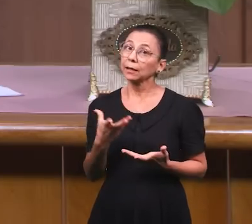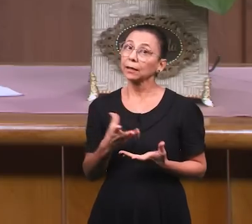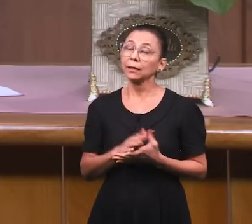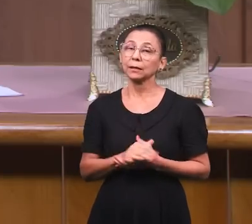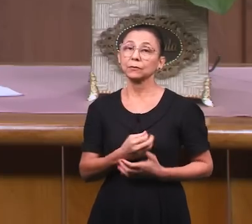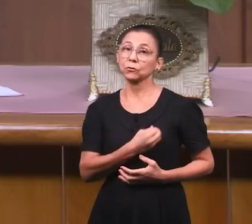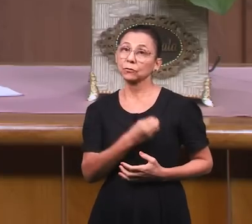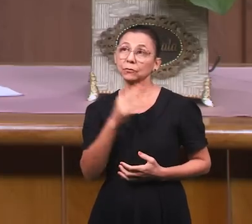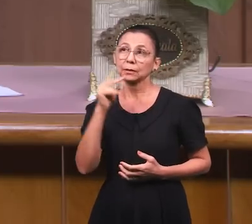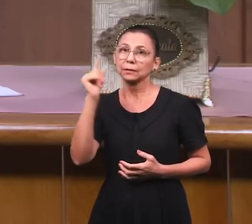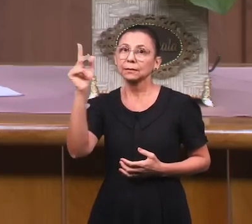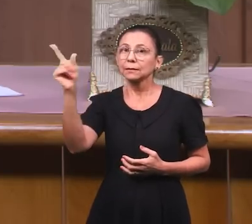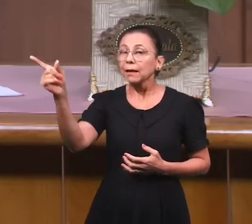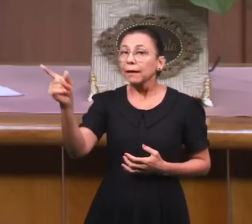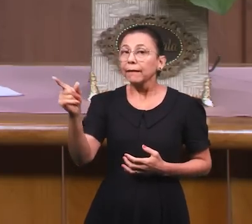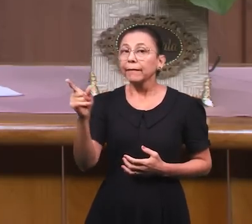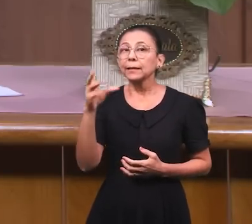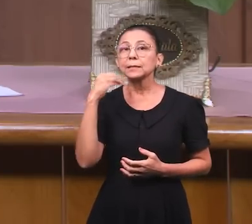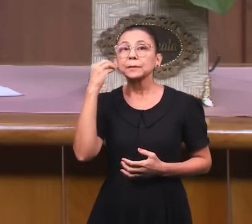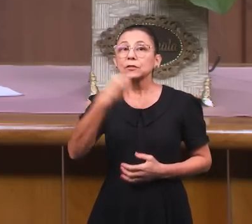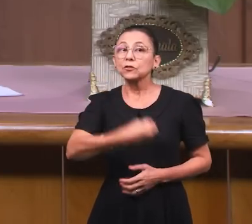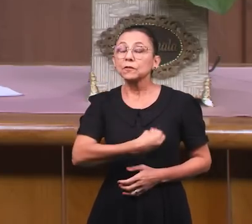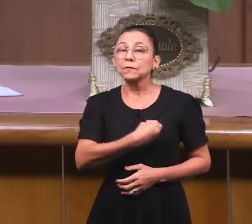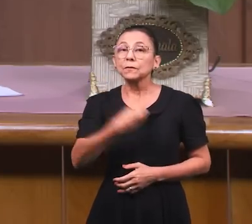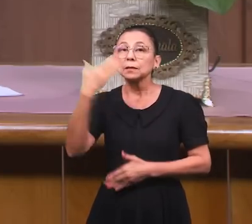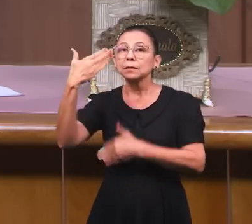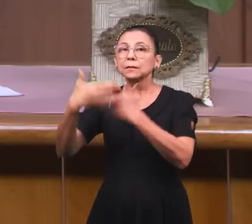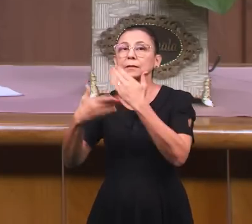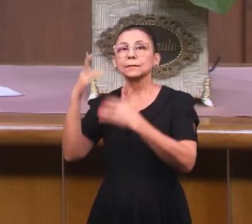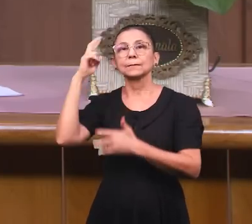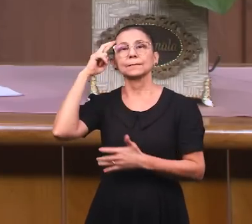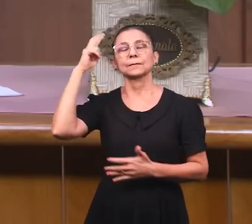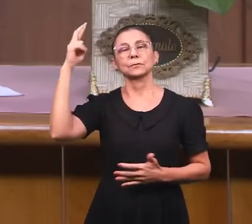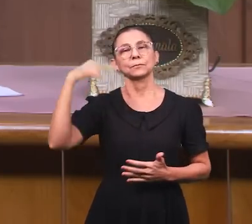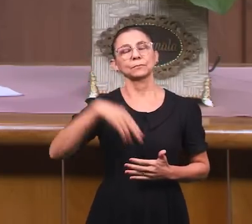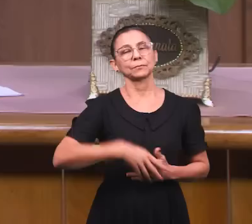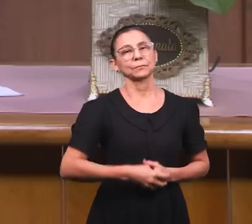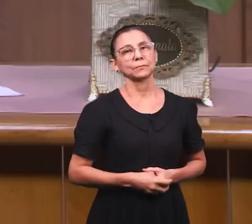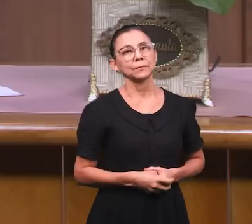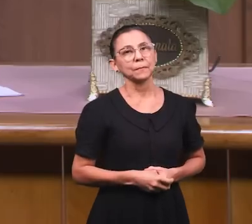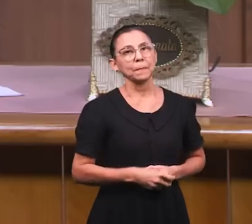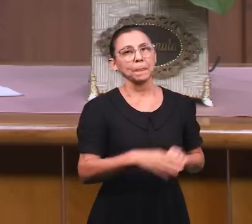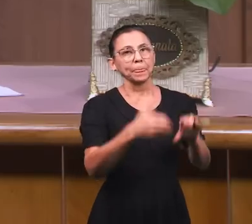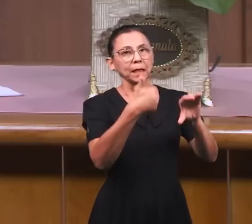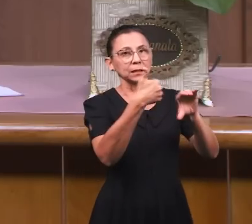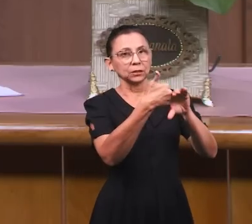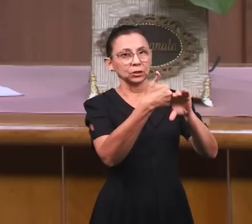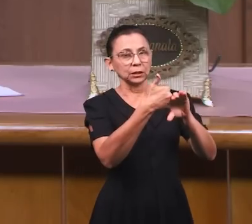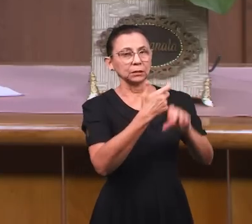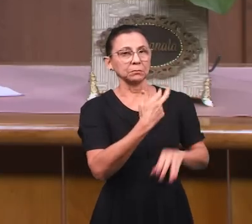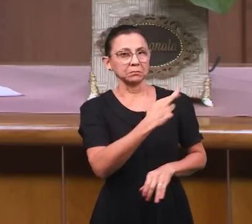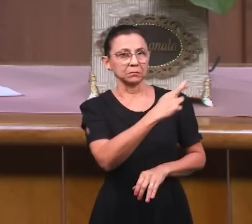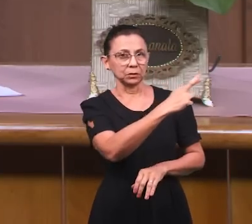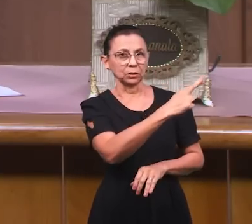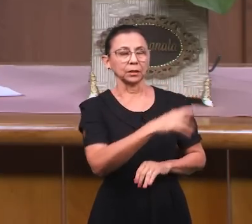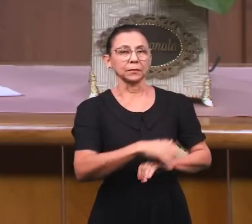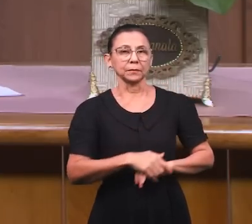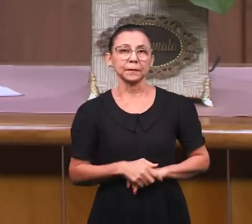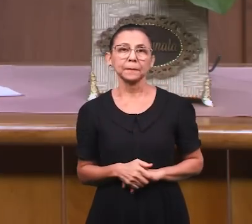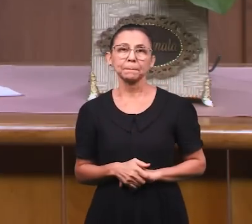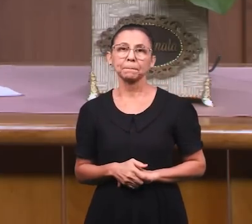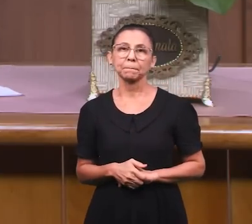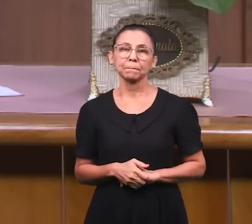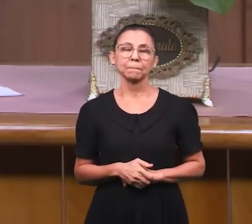uma experiência de eternidade, uma experiência de vida na presença do Senhor. O cristianismo e nós